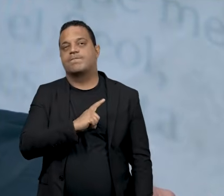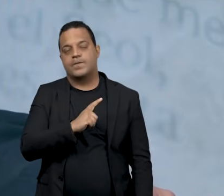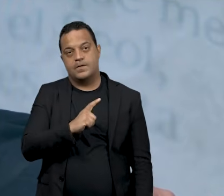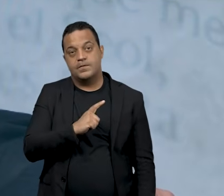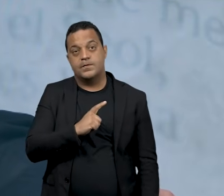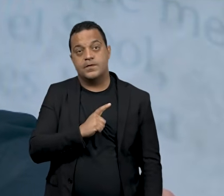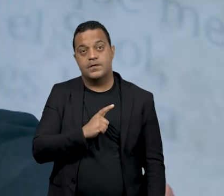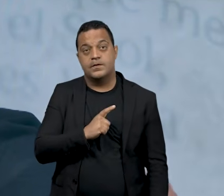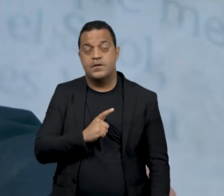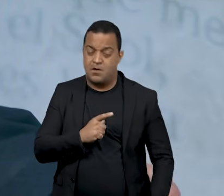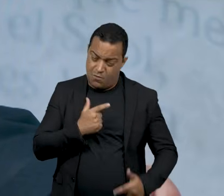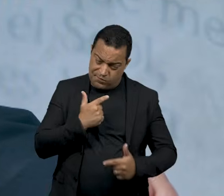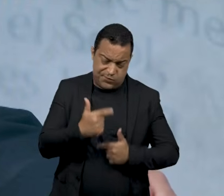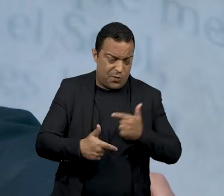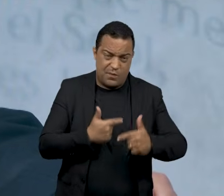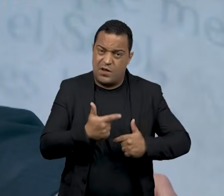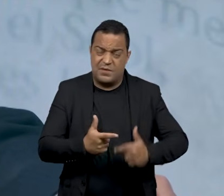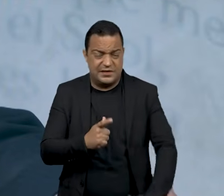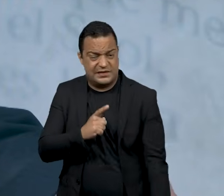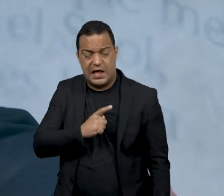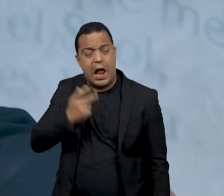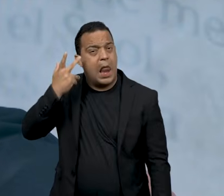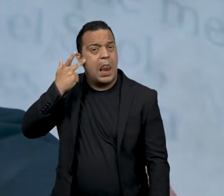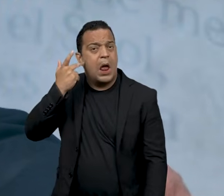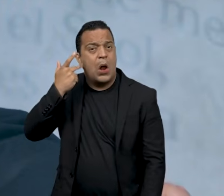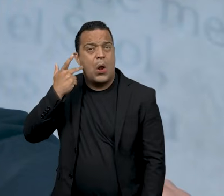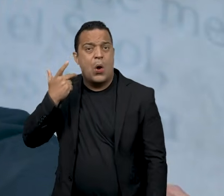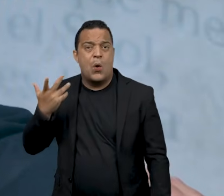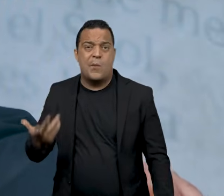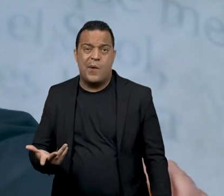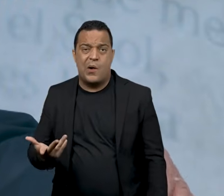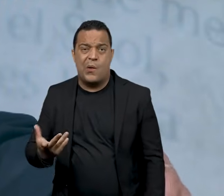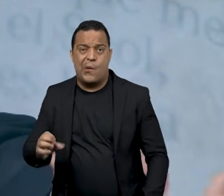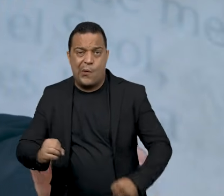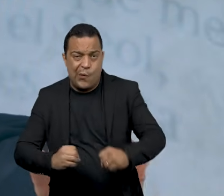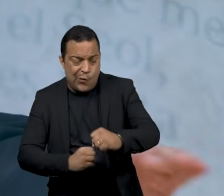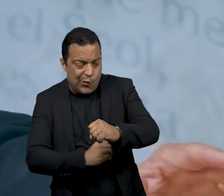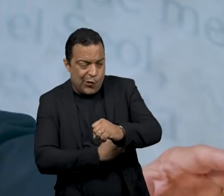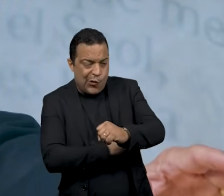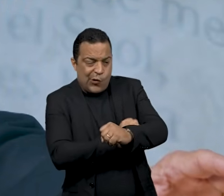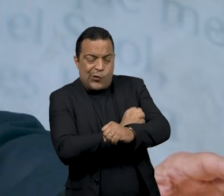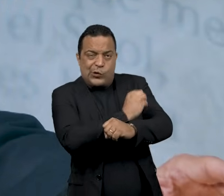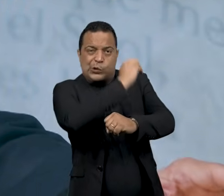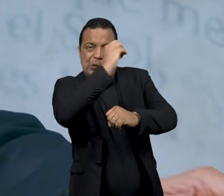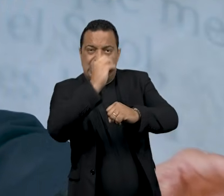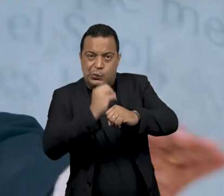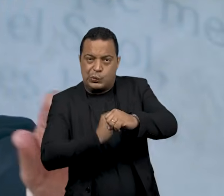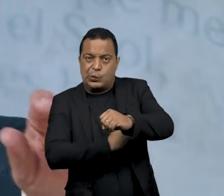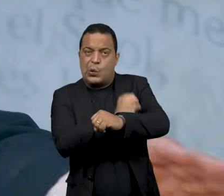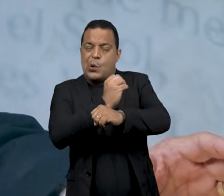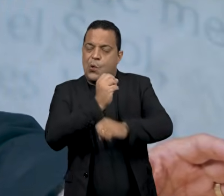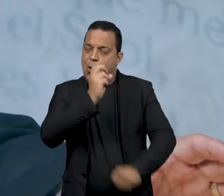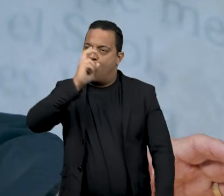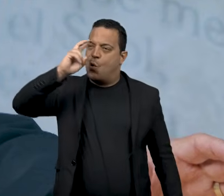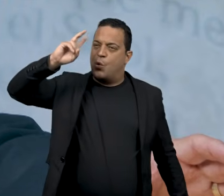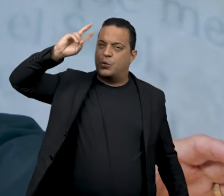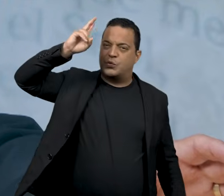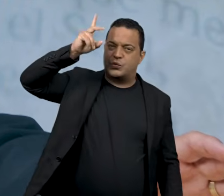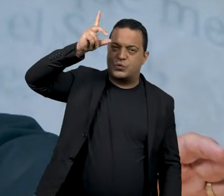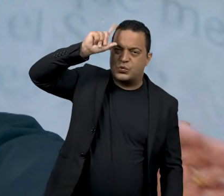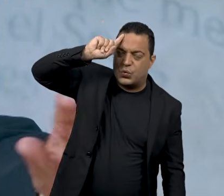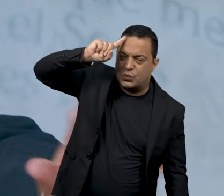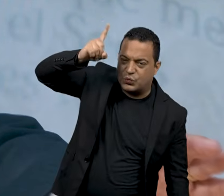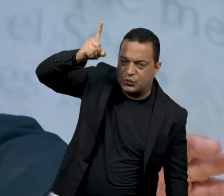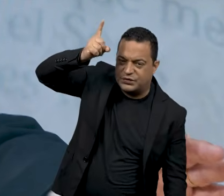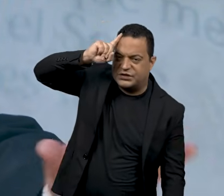sábia. Porque as lutas se levantarão. A própria Bíblia diz, o sol nasce para todos e a chuva cai sobre